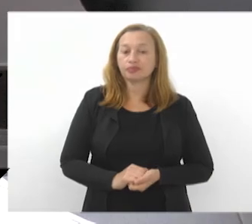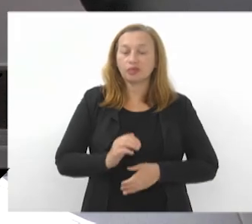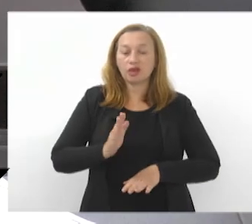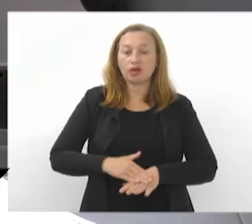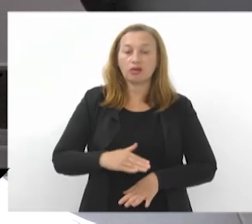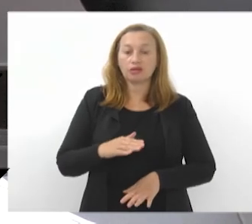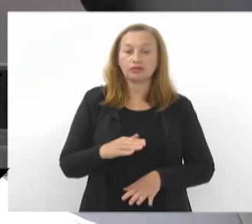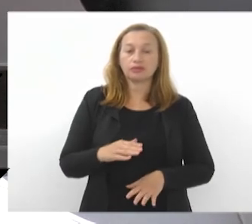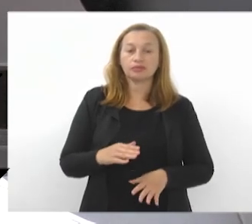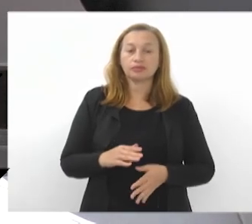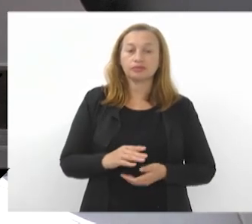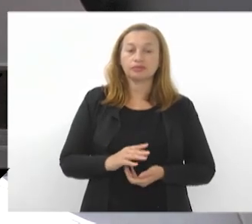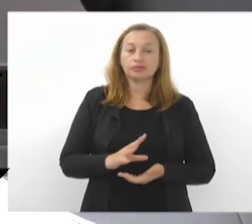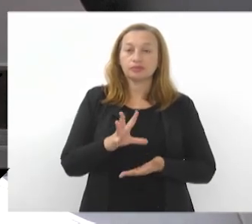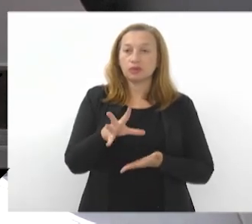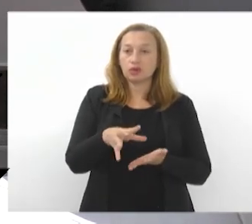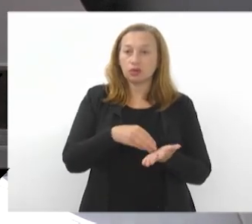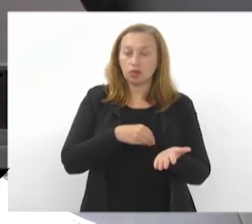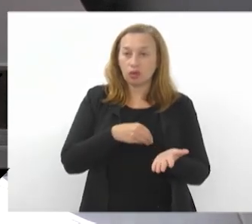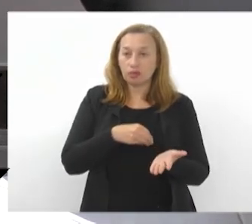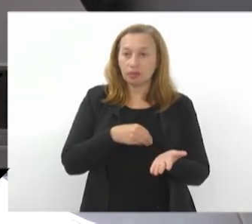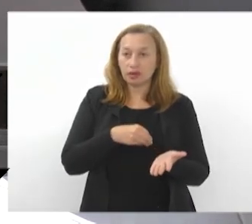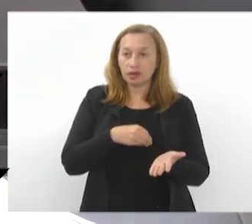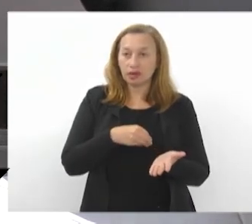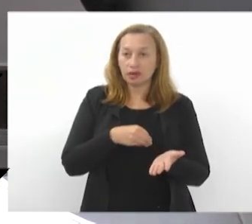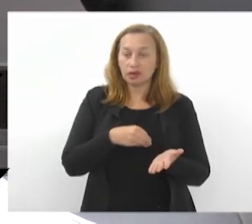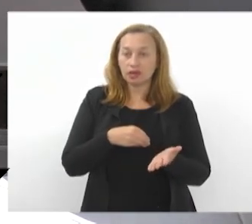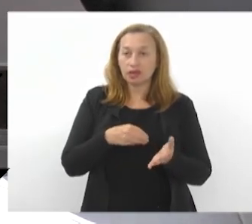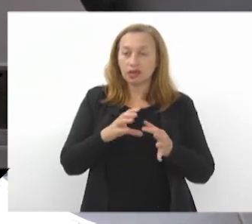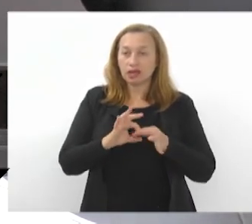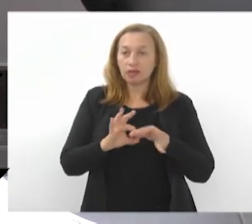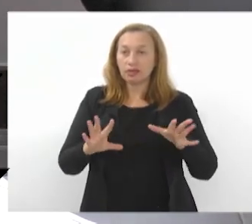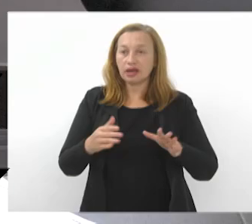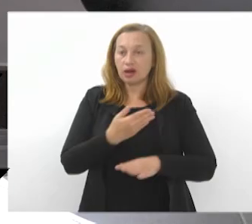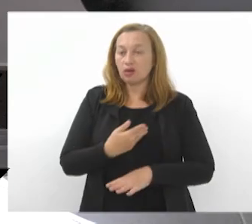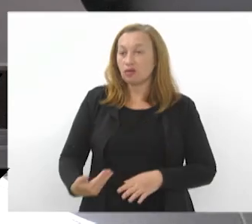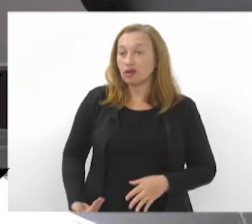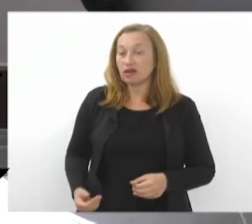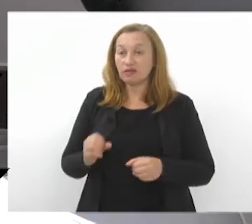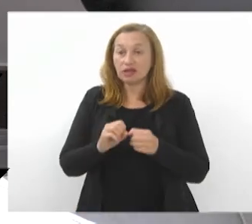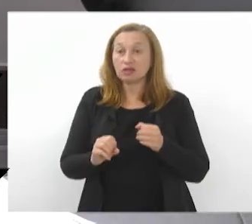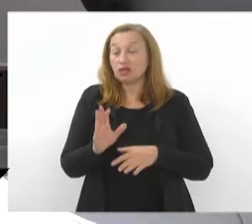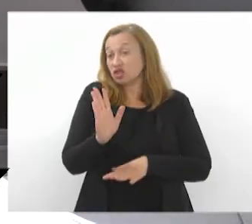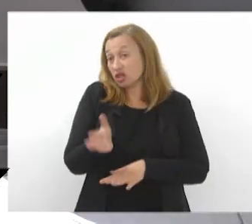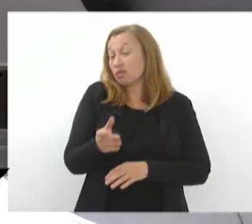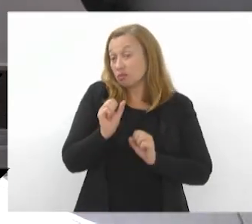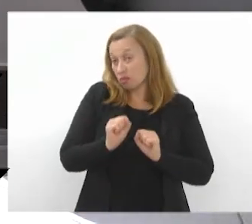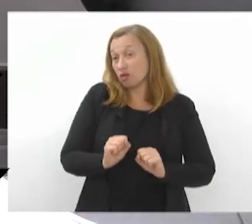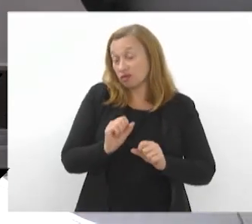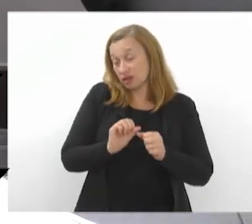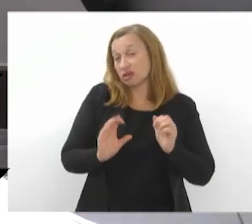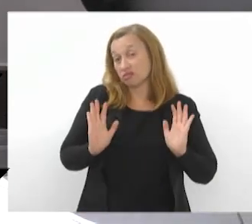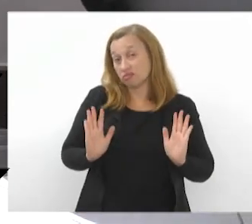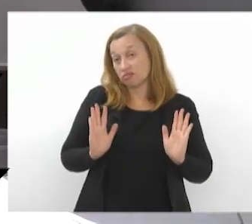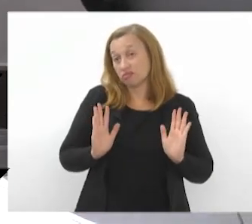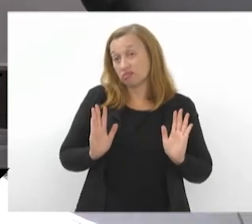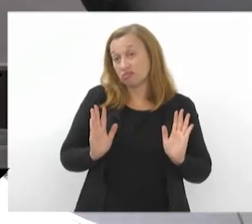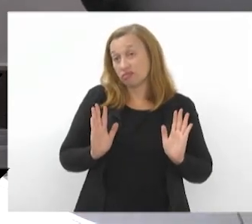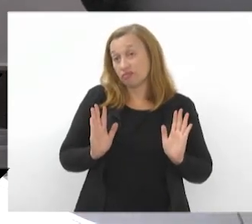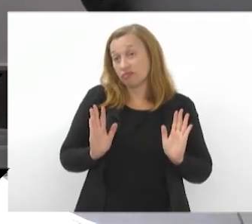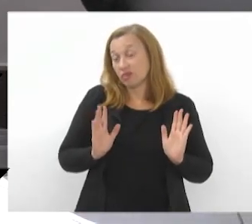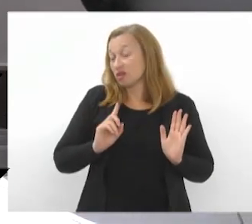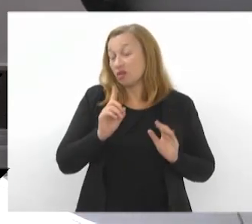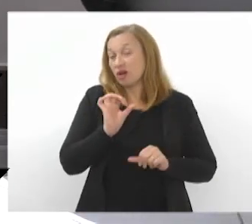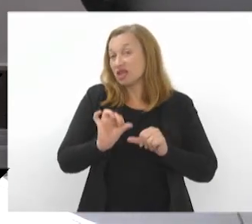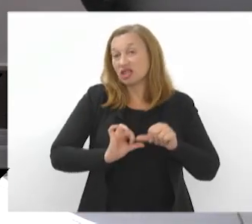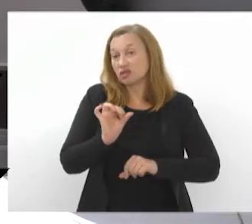um pleonasmo. Autorizar o governador a fazer aquilo que ele já pode fazer. Nem a